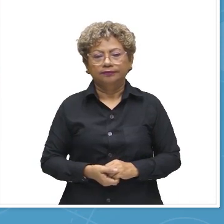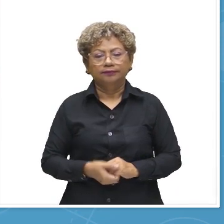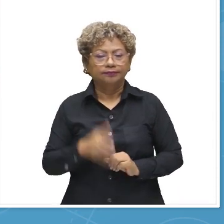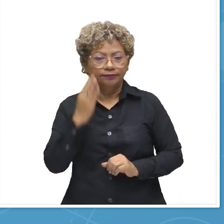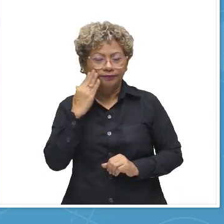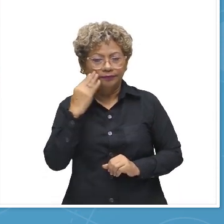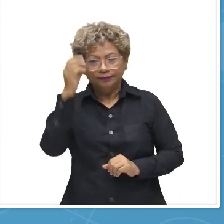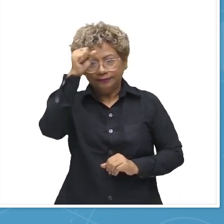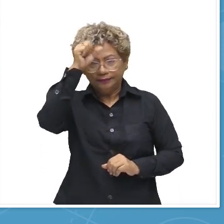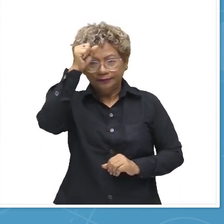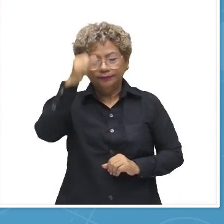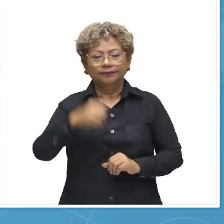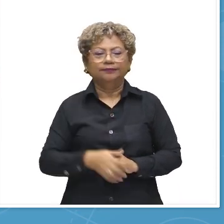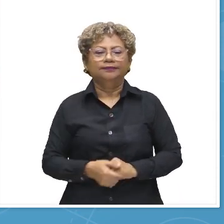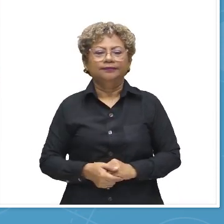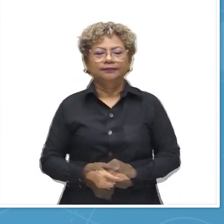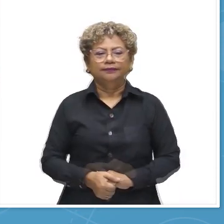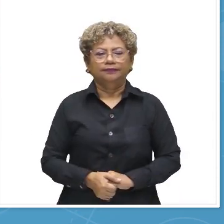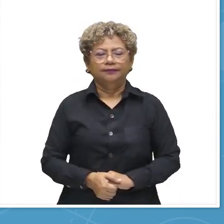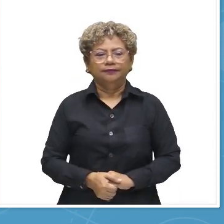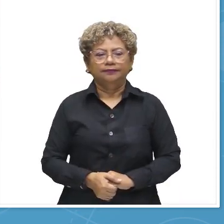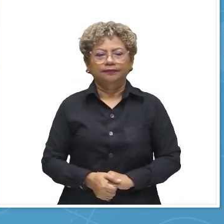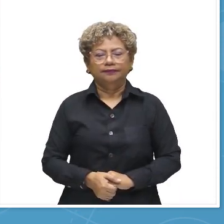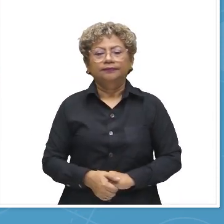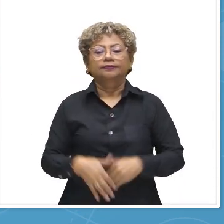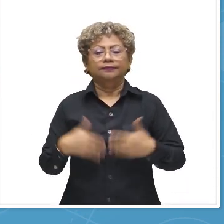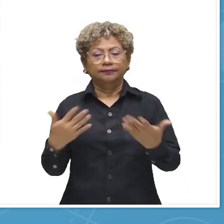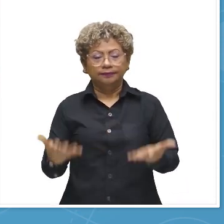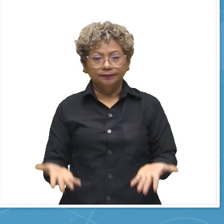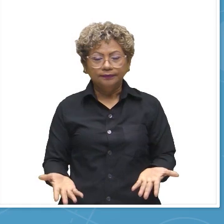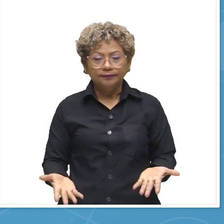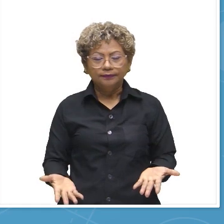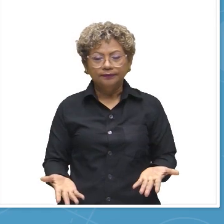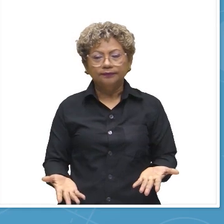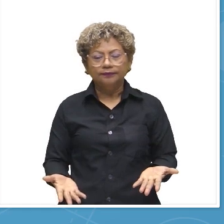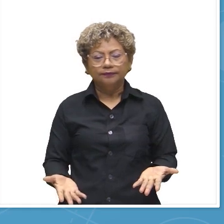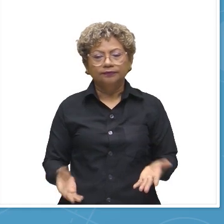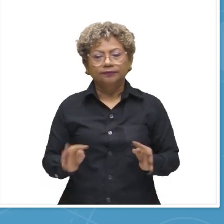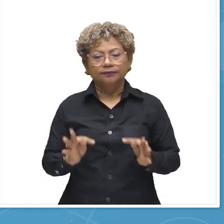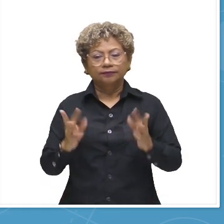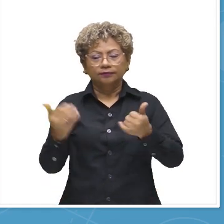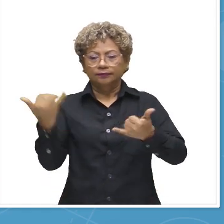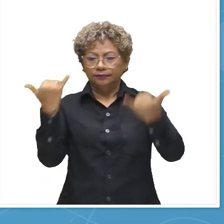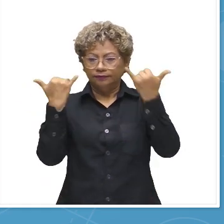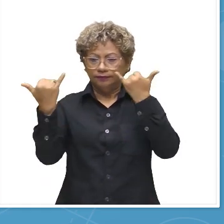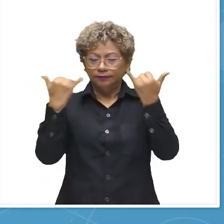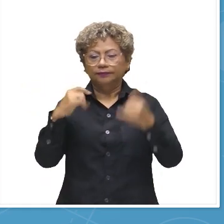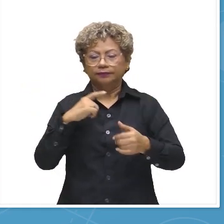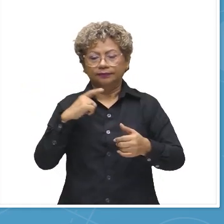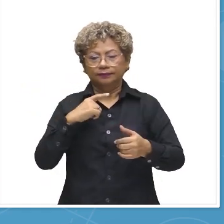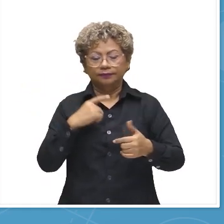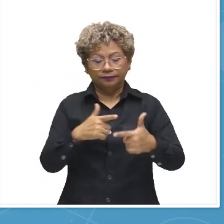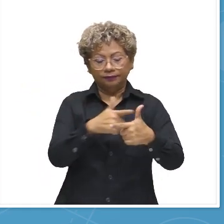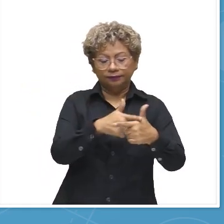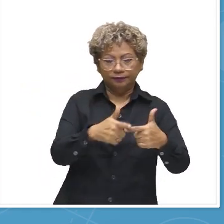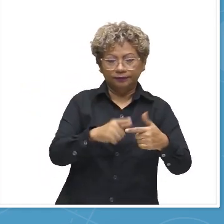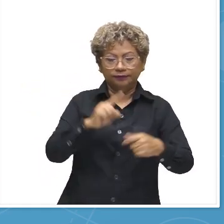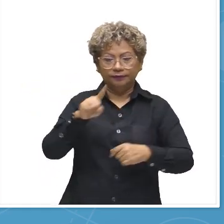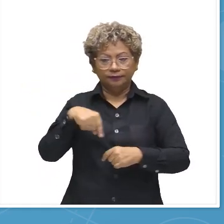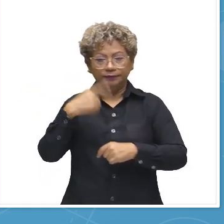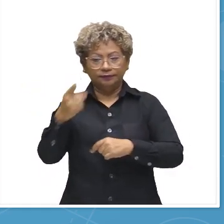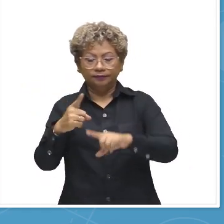lá? Então aqui, ó, da mesma forma como nós multiplicamos as frações, nós podemos também